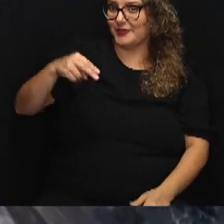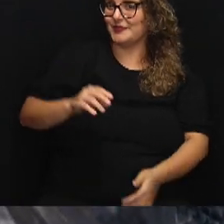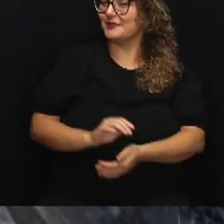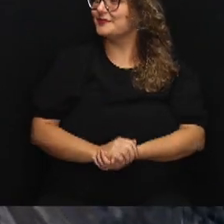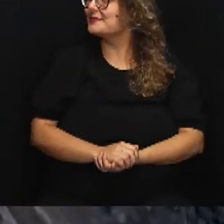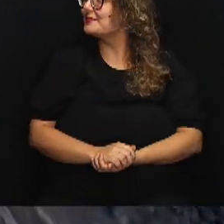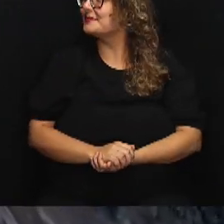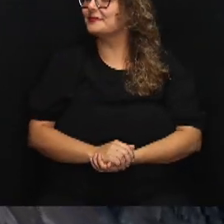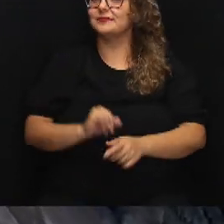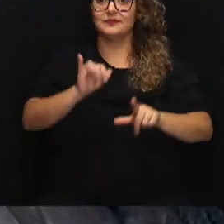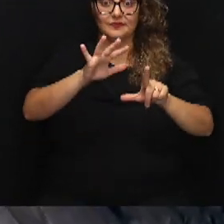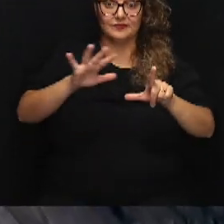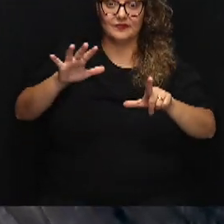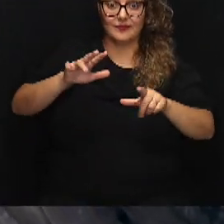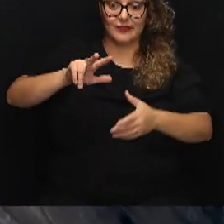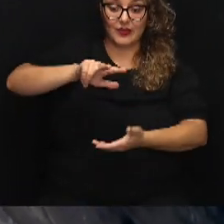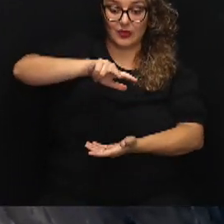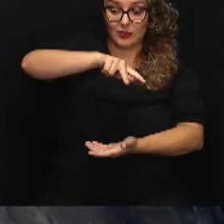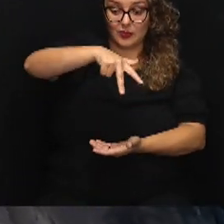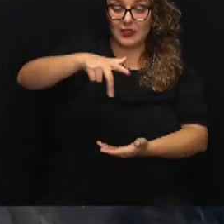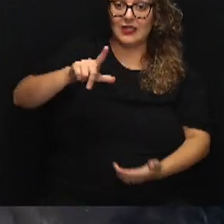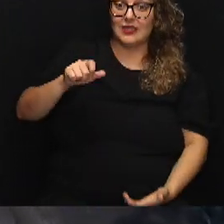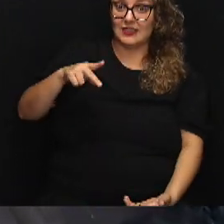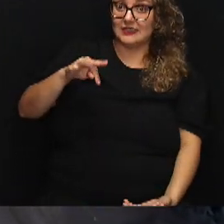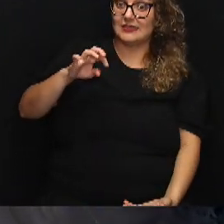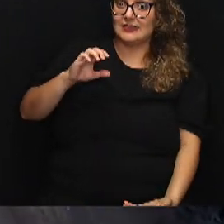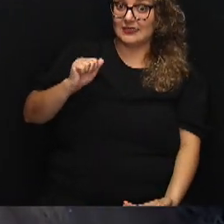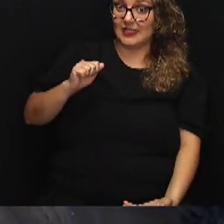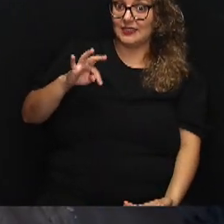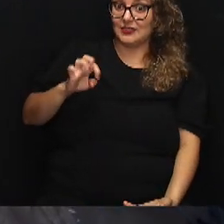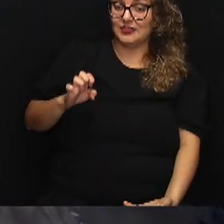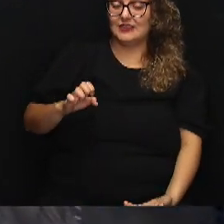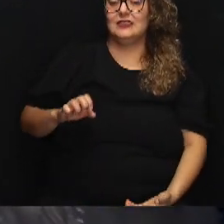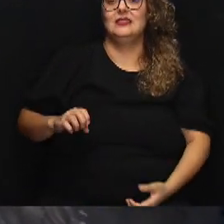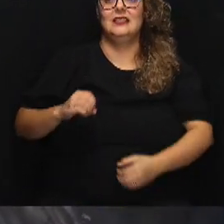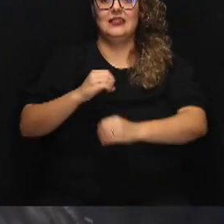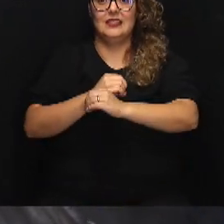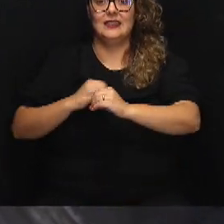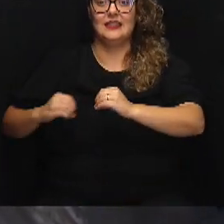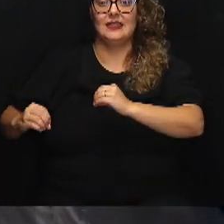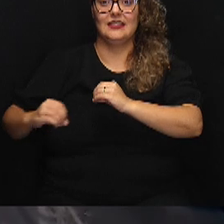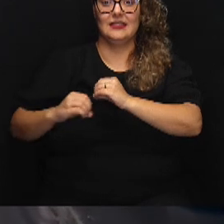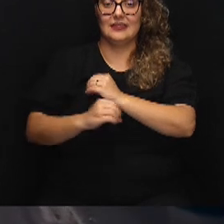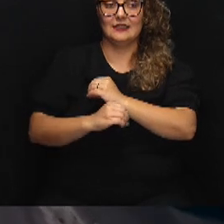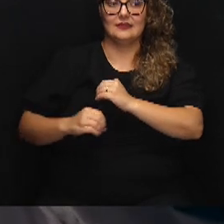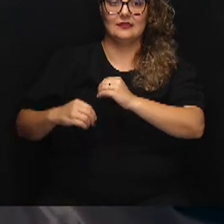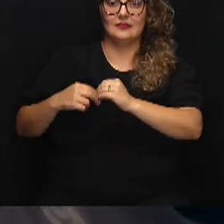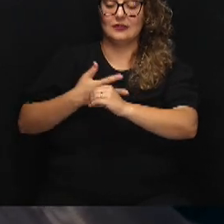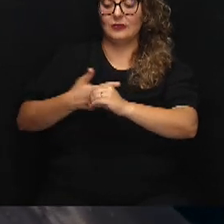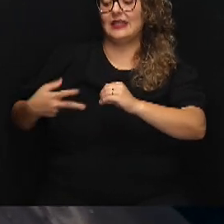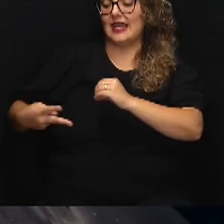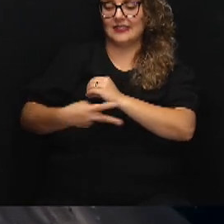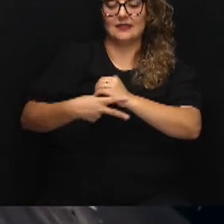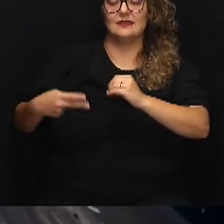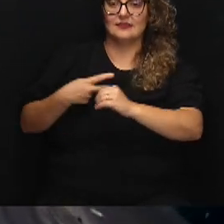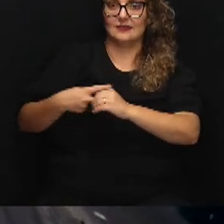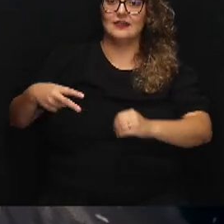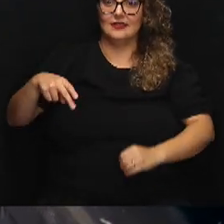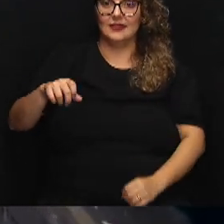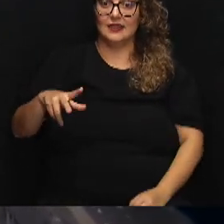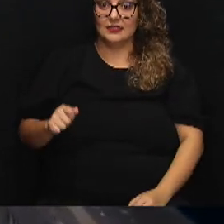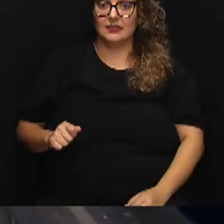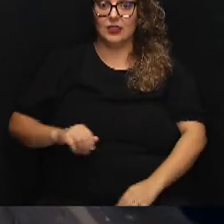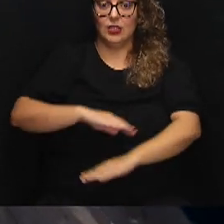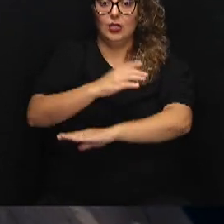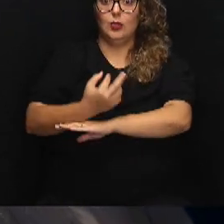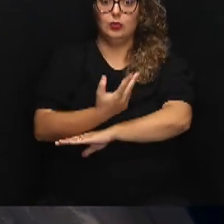Uma imagem do satélite Landsat 8 da NASA, de 13 de fevereiro, revela um fluxo de lava de 3 quilômetros